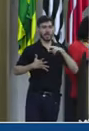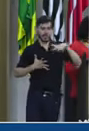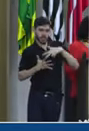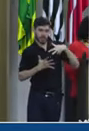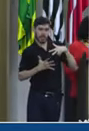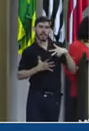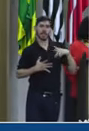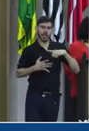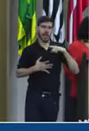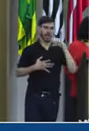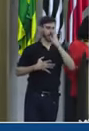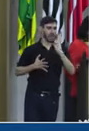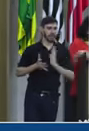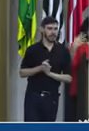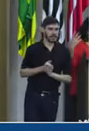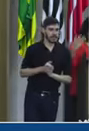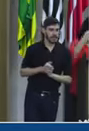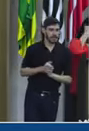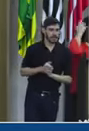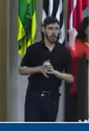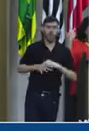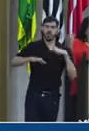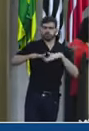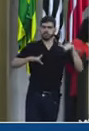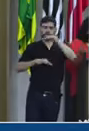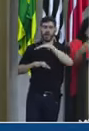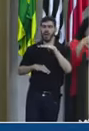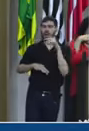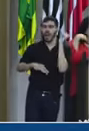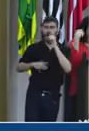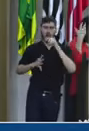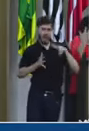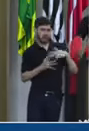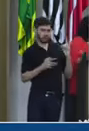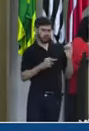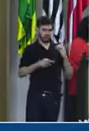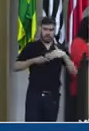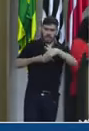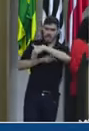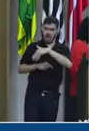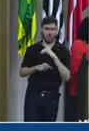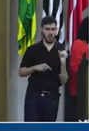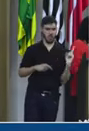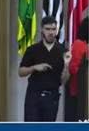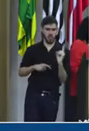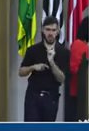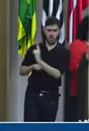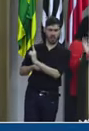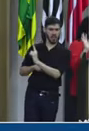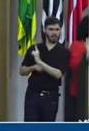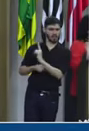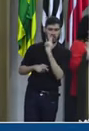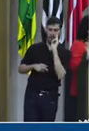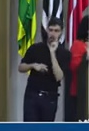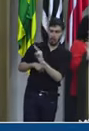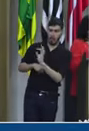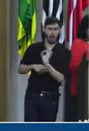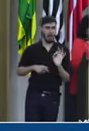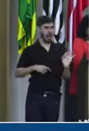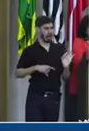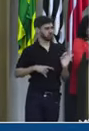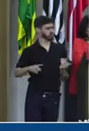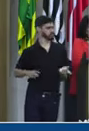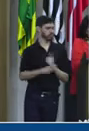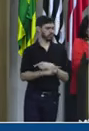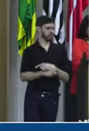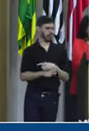Brasil. As mulheres ciganas passavam nas ruas e ninguém nem olhava para elas. Pelo contrário.